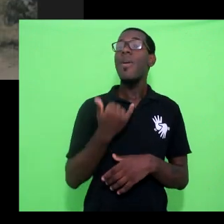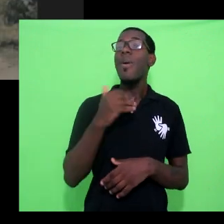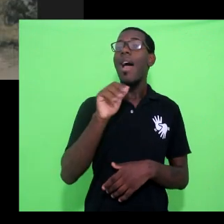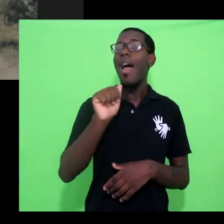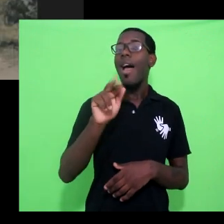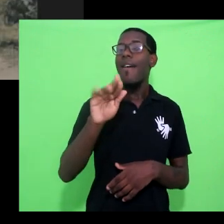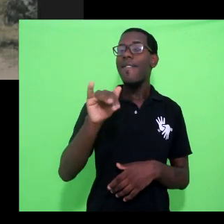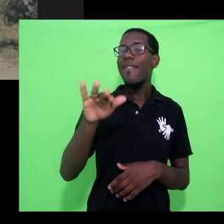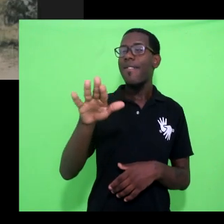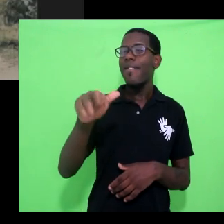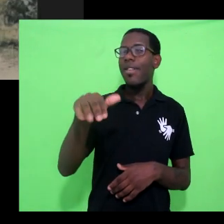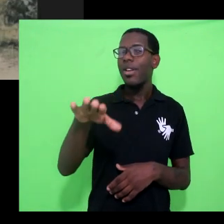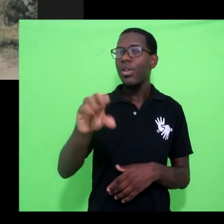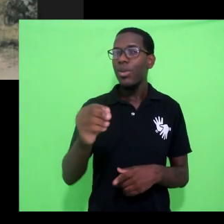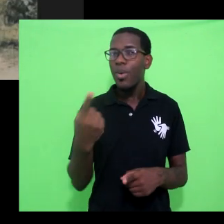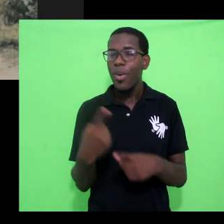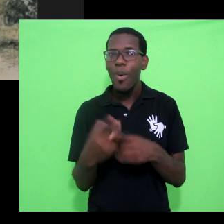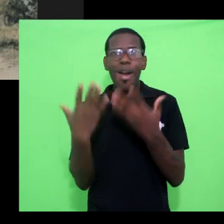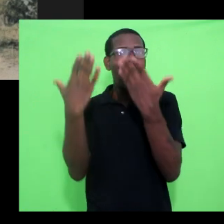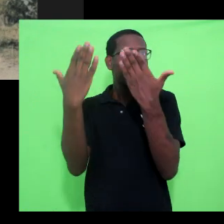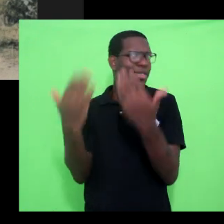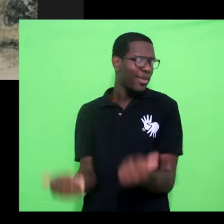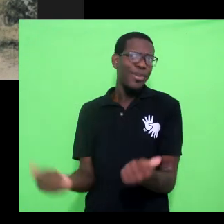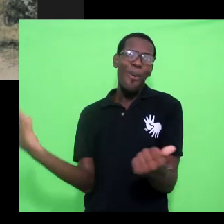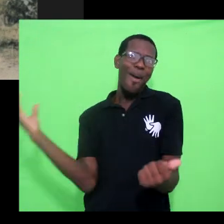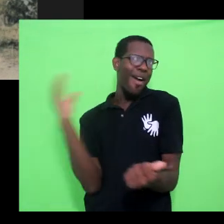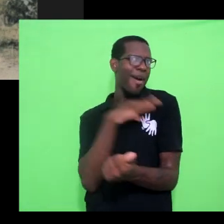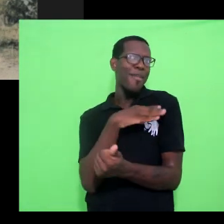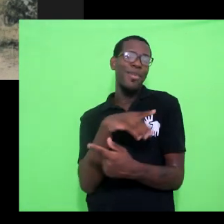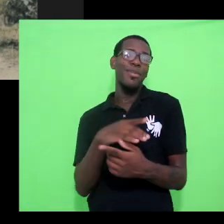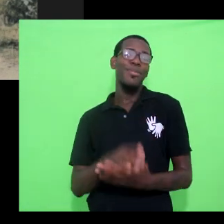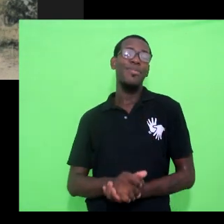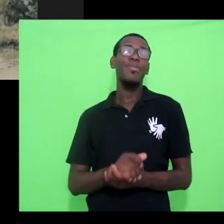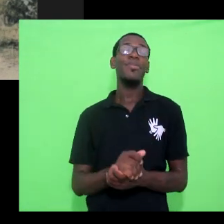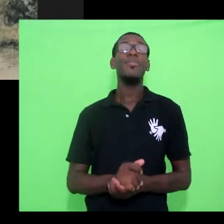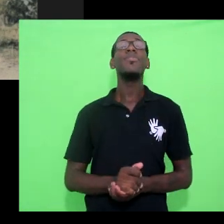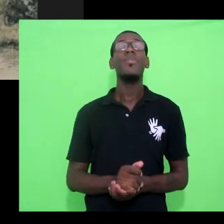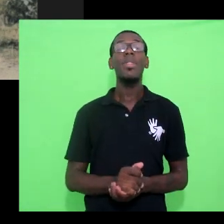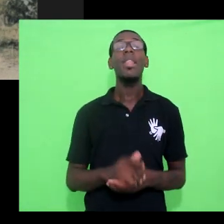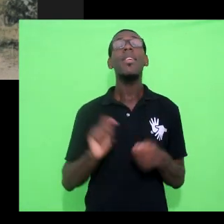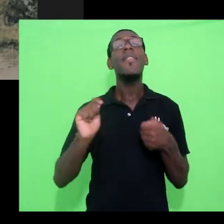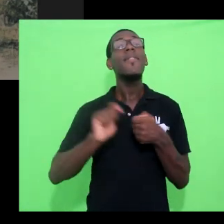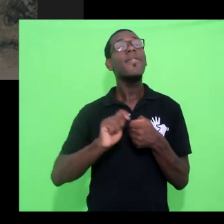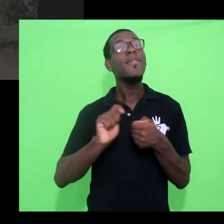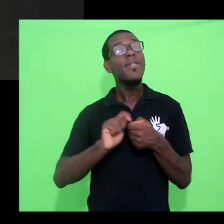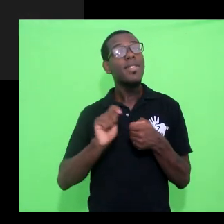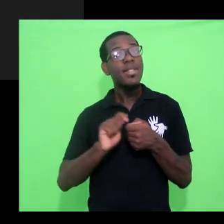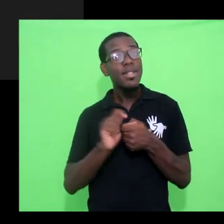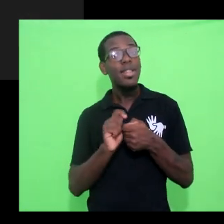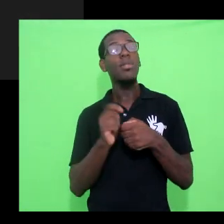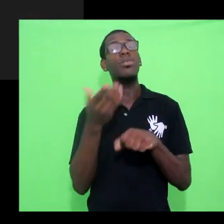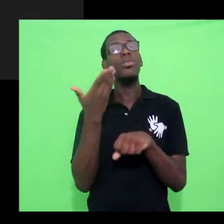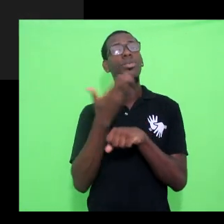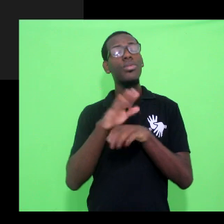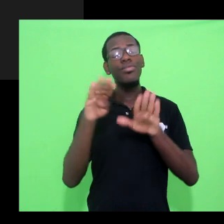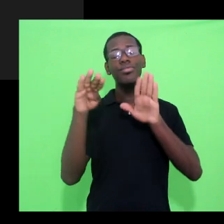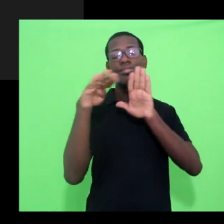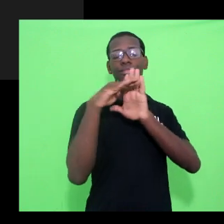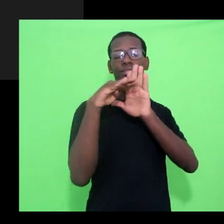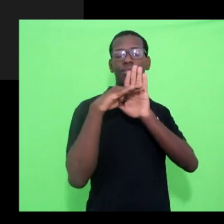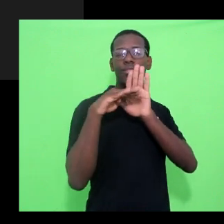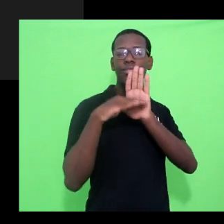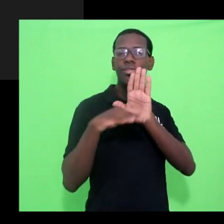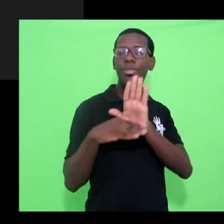Peixoto, que topou também de imediato. Aí fizemos a proclamação pública no Correio da